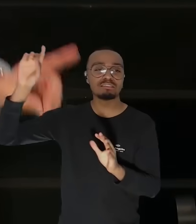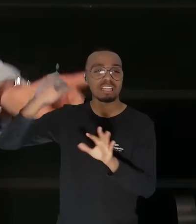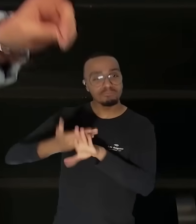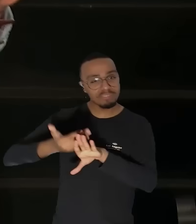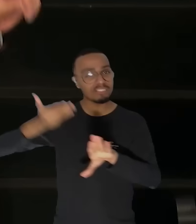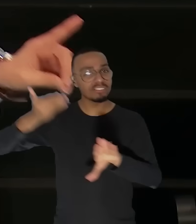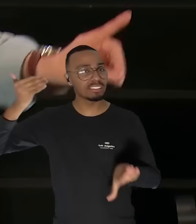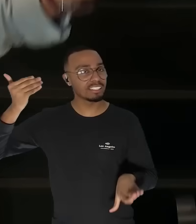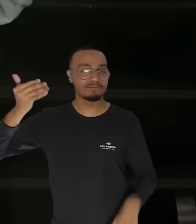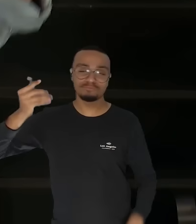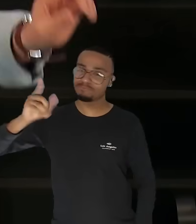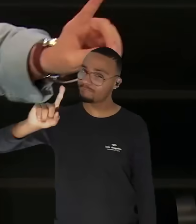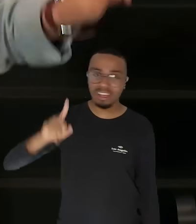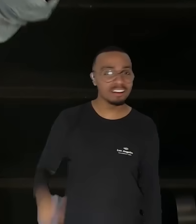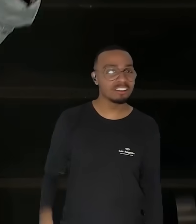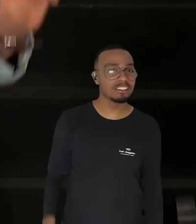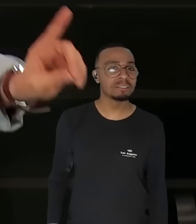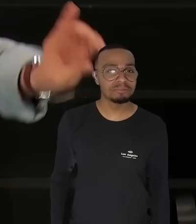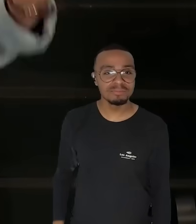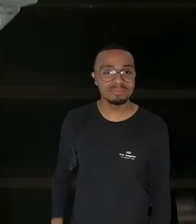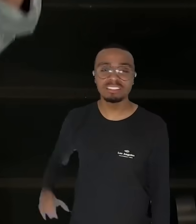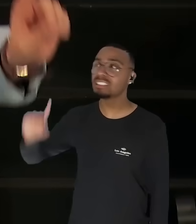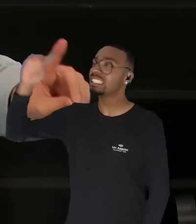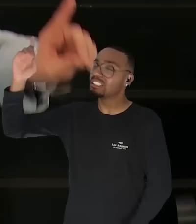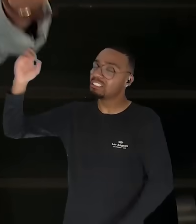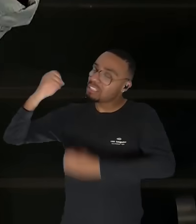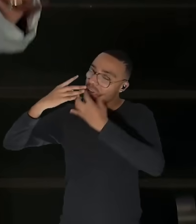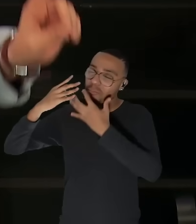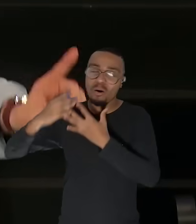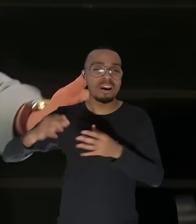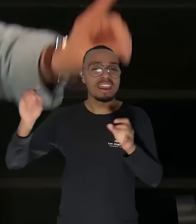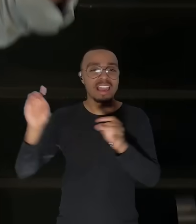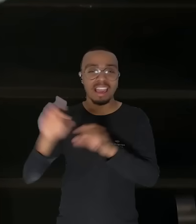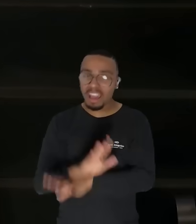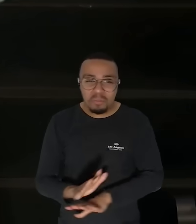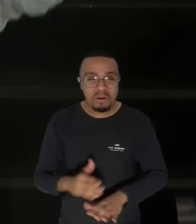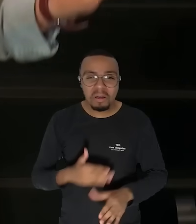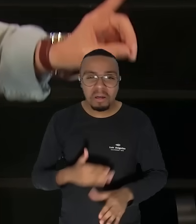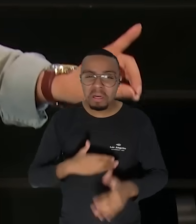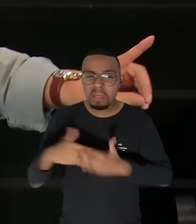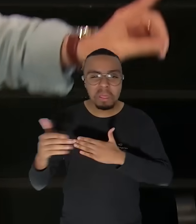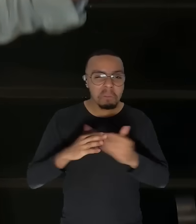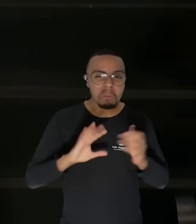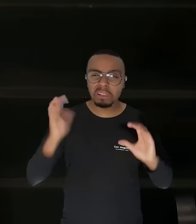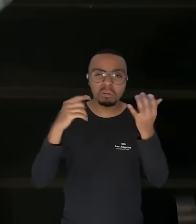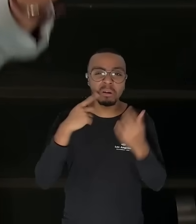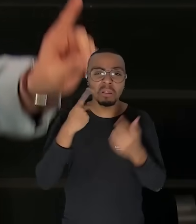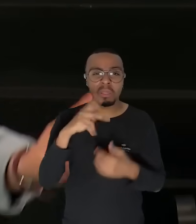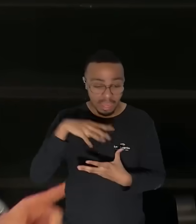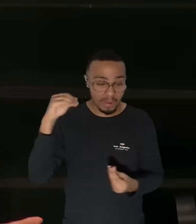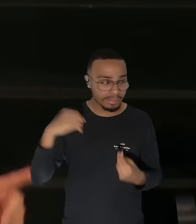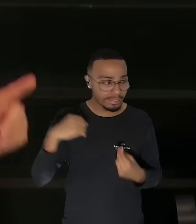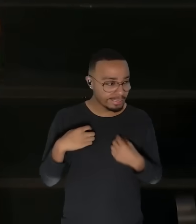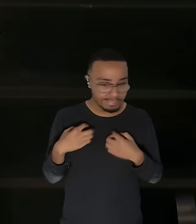uma ausência de Deus. Deus é bom e pronto e acabou. A tua alma está dizendo o contrário, a tua mente está dizendo o contrário, a sua